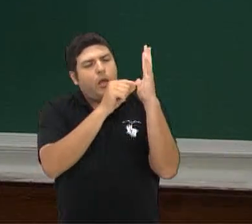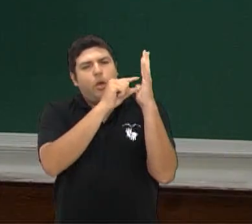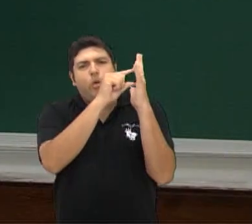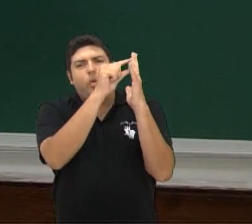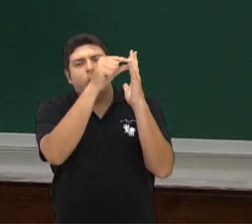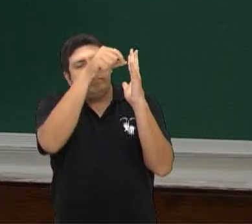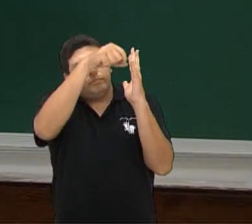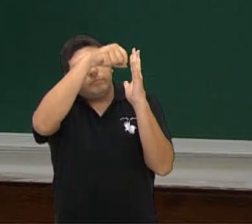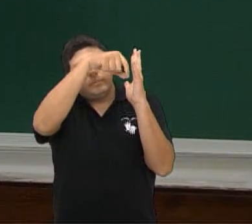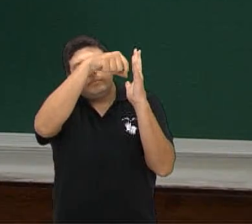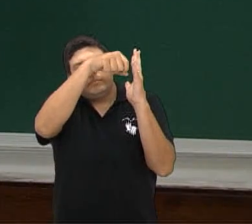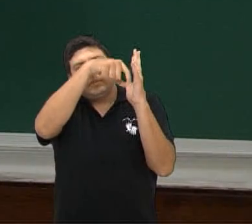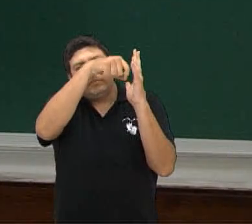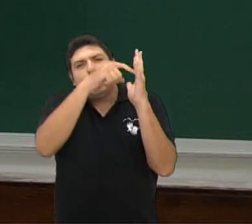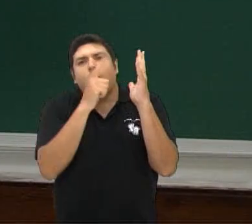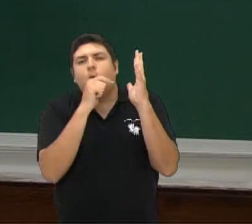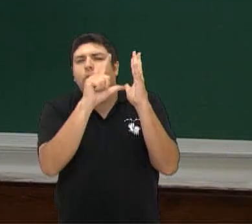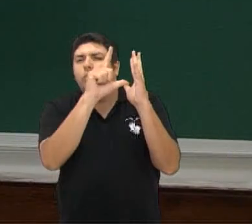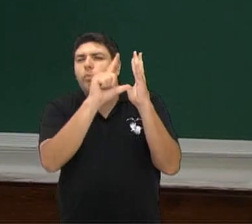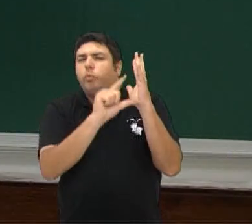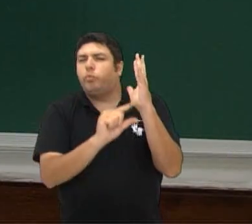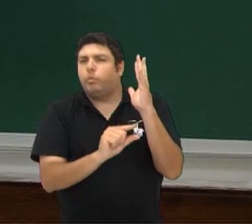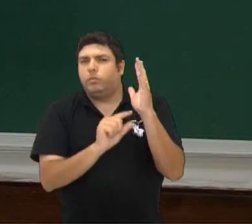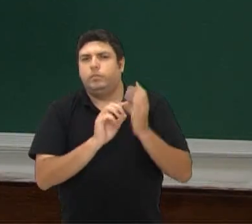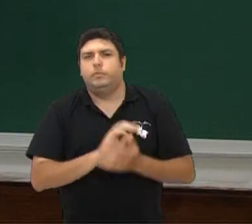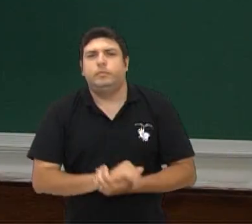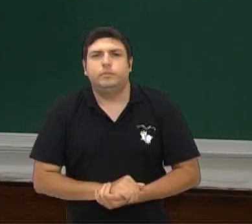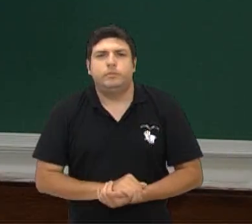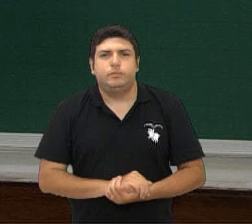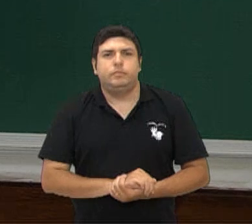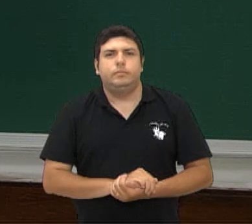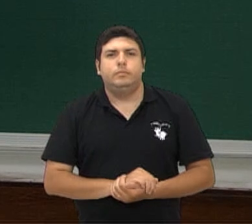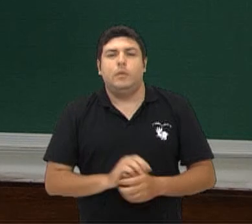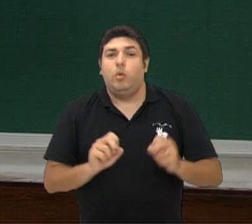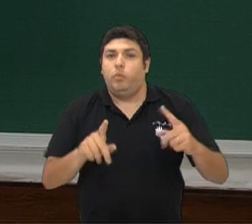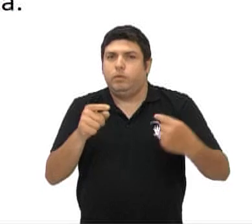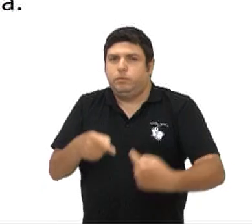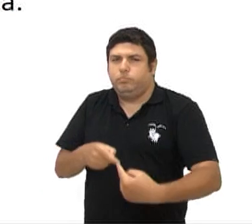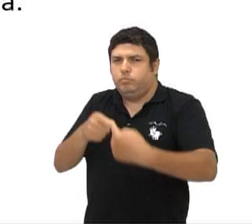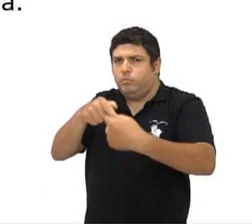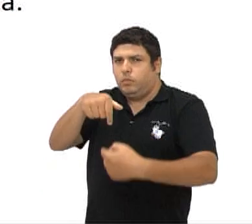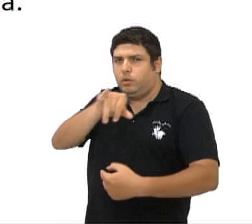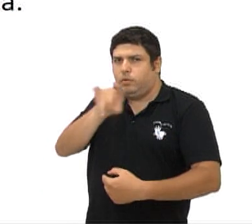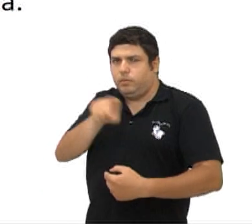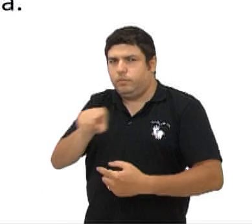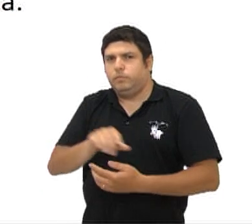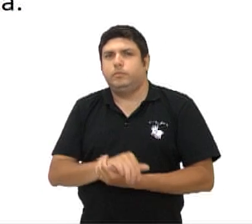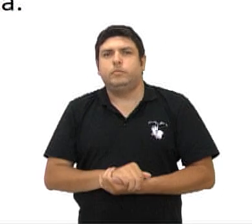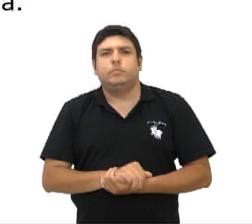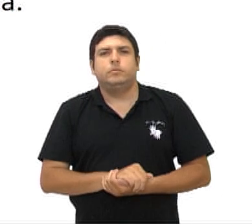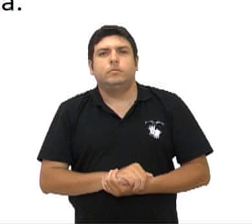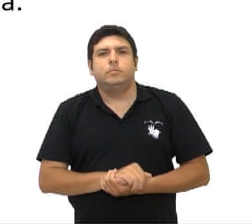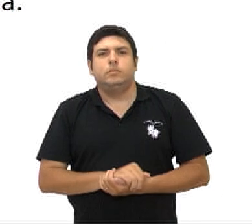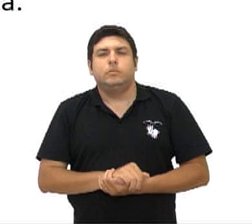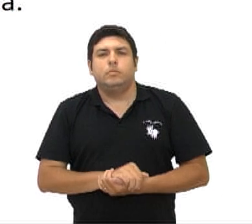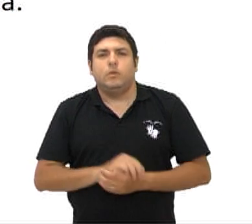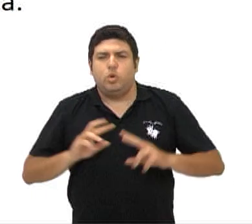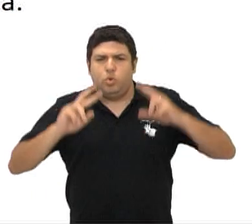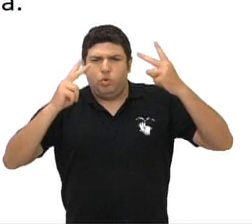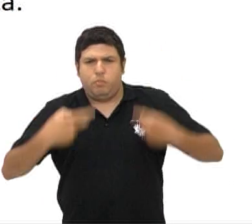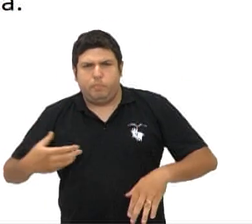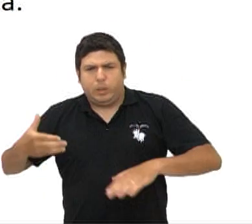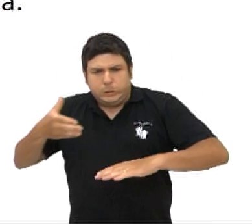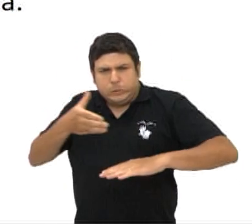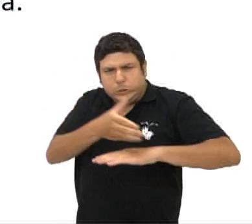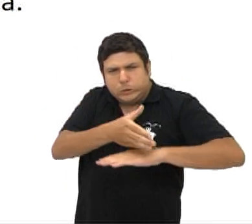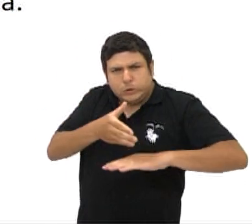perdendo água por gutação, tá? Mas animal não faz isso, só planta. Um quiz agora. Ações antrópicas interferem no